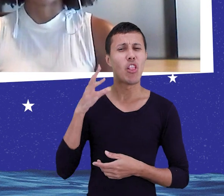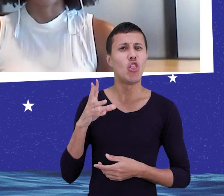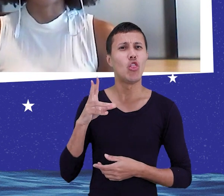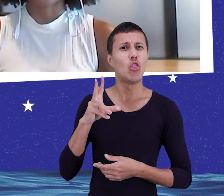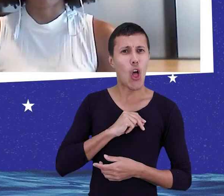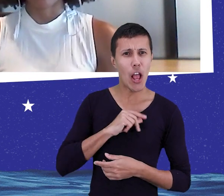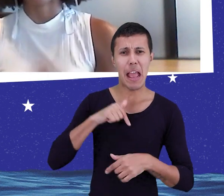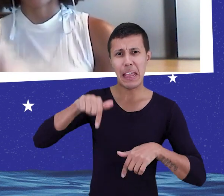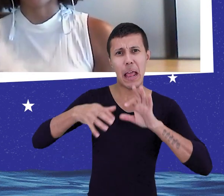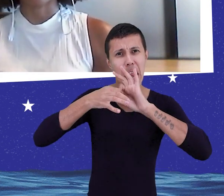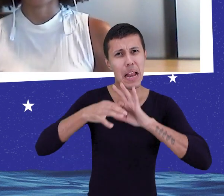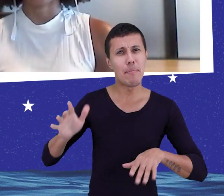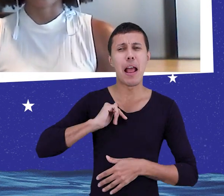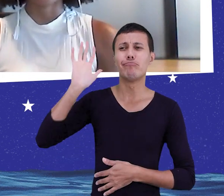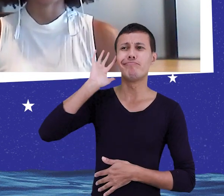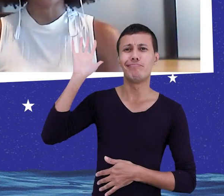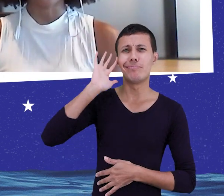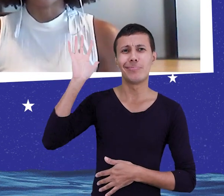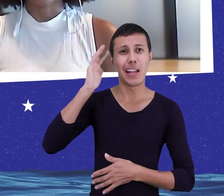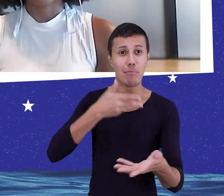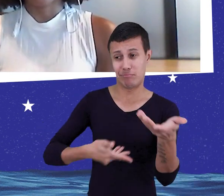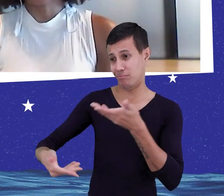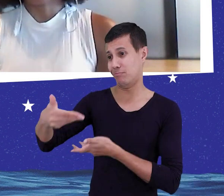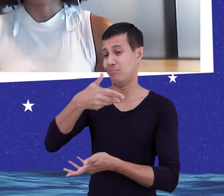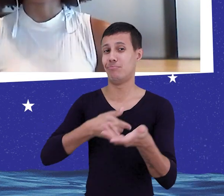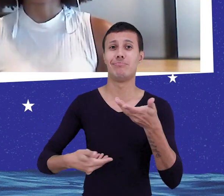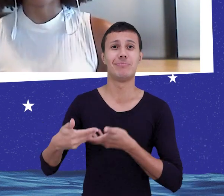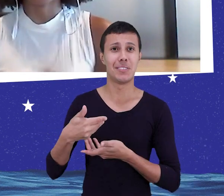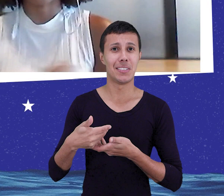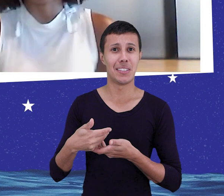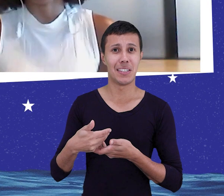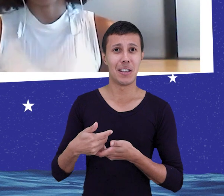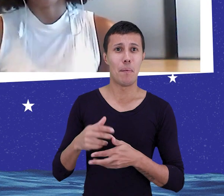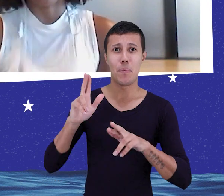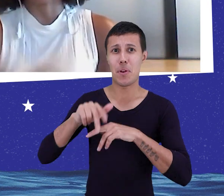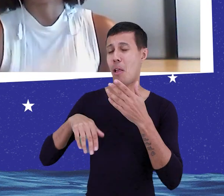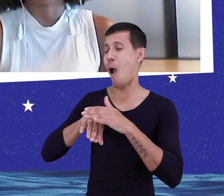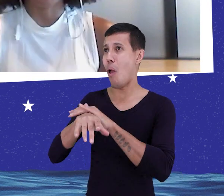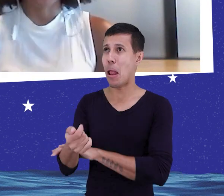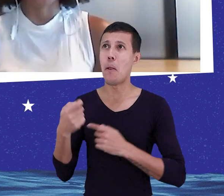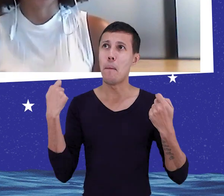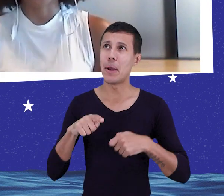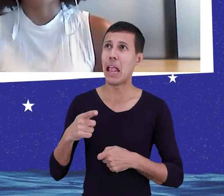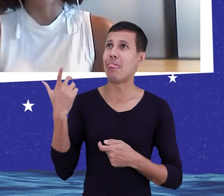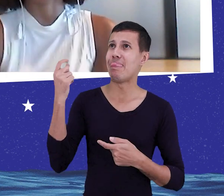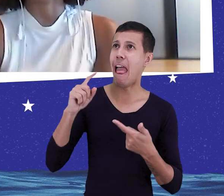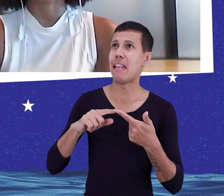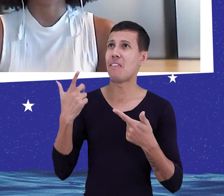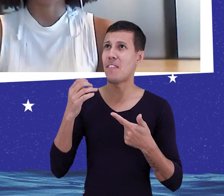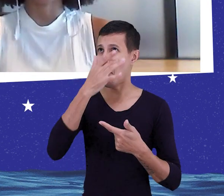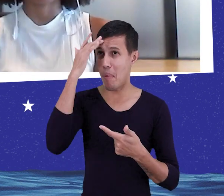uma liberdade aqui de pensar, de agir, que eu não estou nem acostumada. Eu não preciso passar por 10, 20 pessoas para